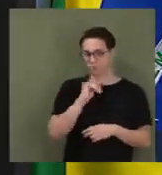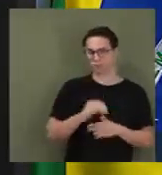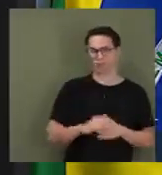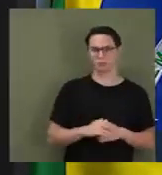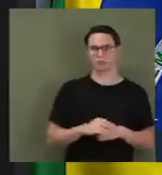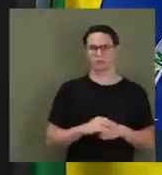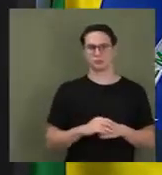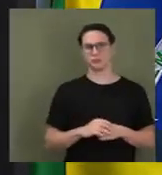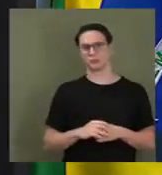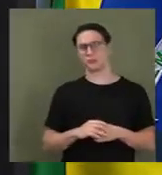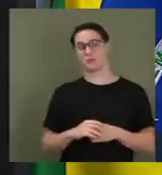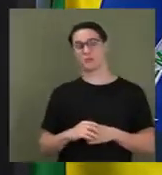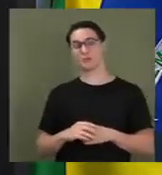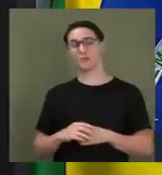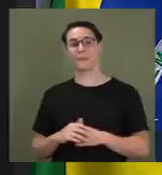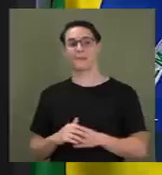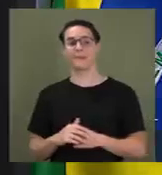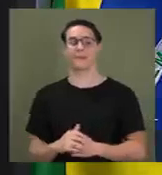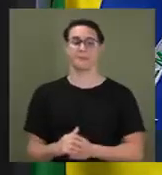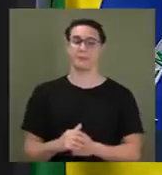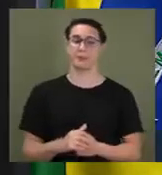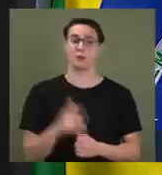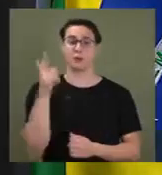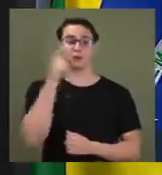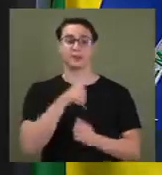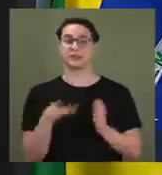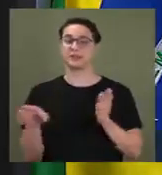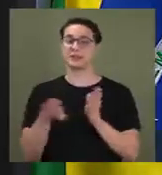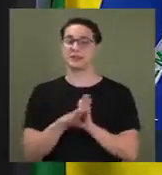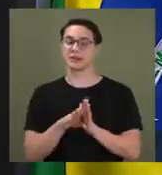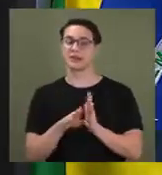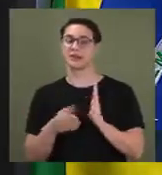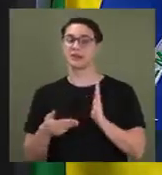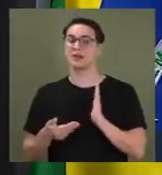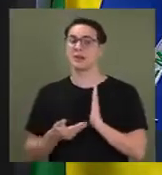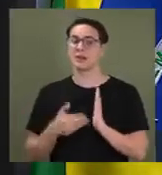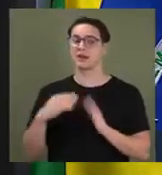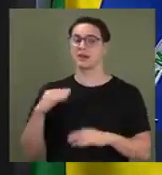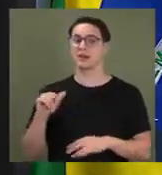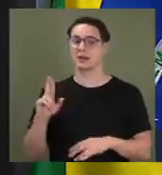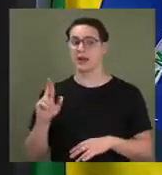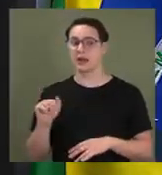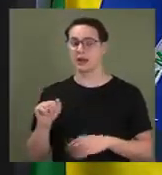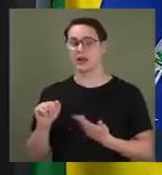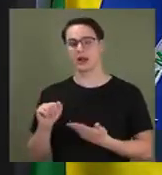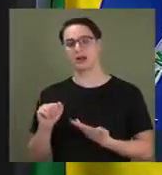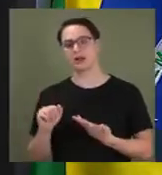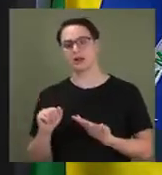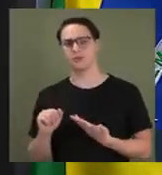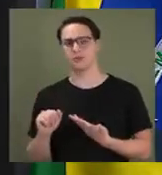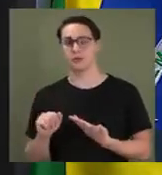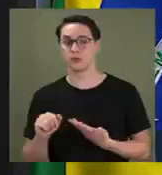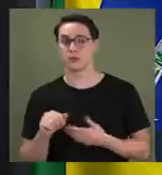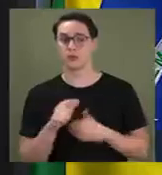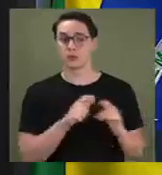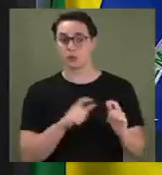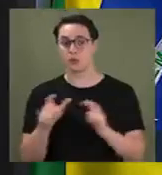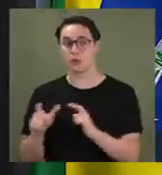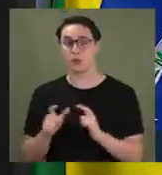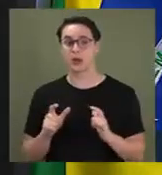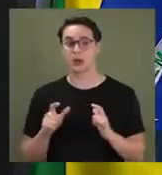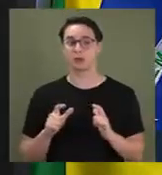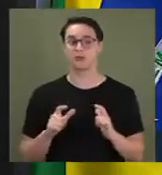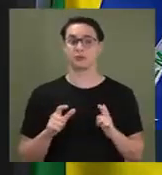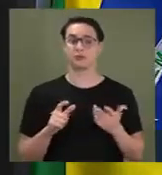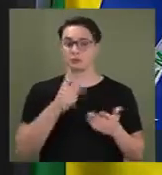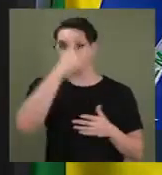para chegar a uma Câmara de Vereadores, a Assembleia, deputado federal e senador, para